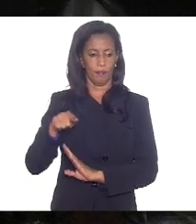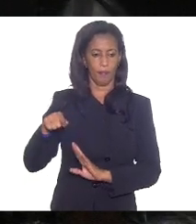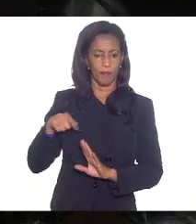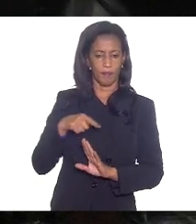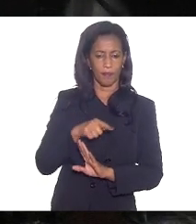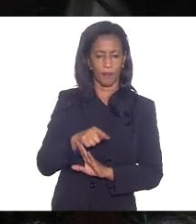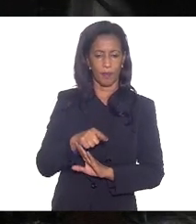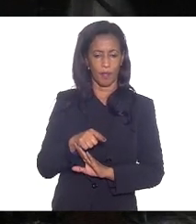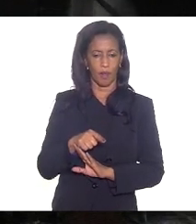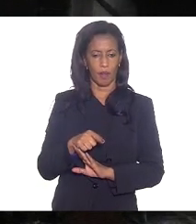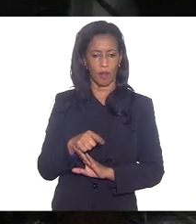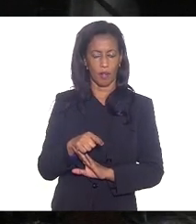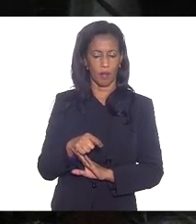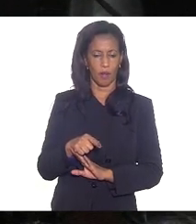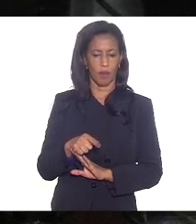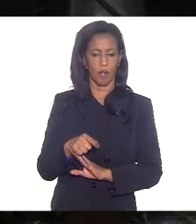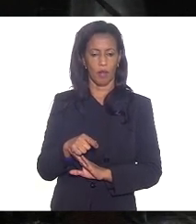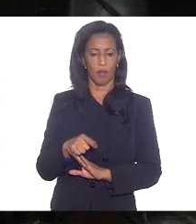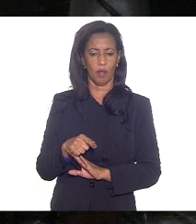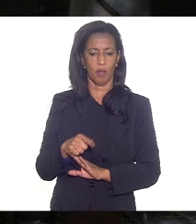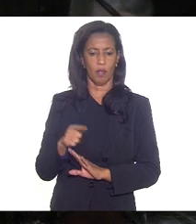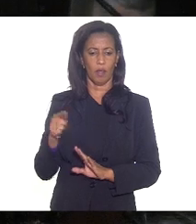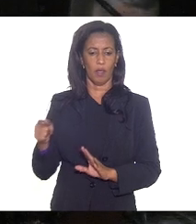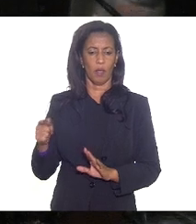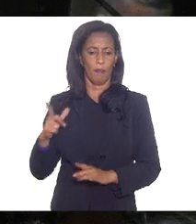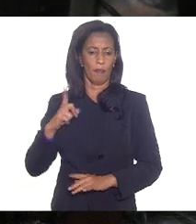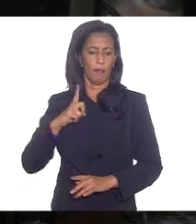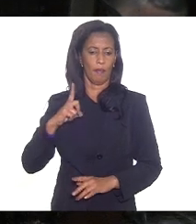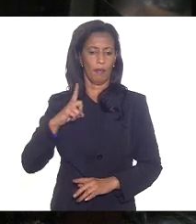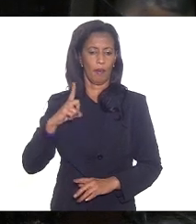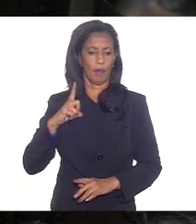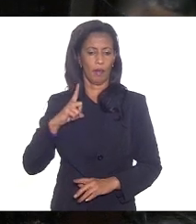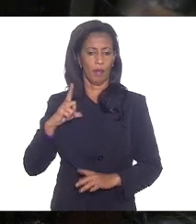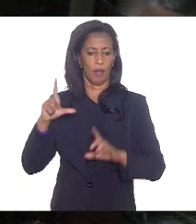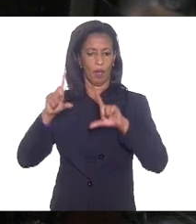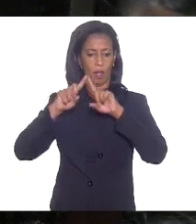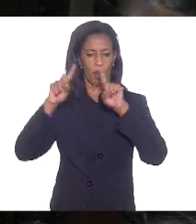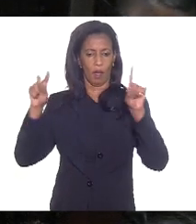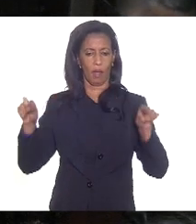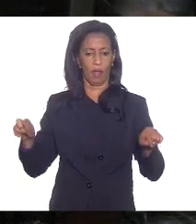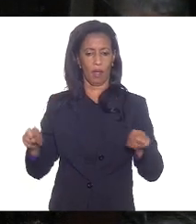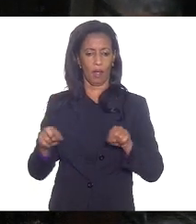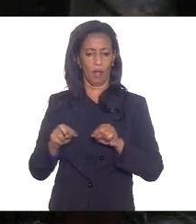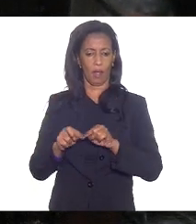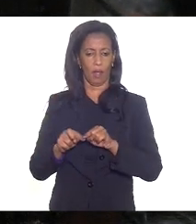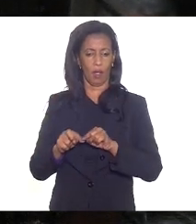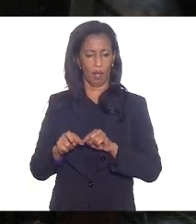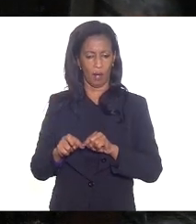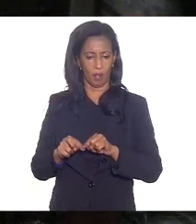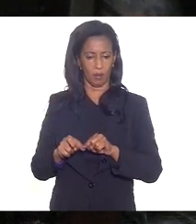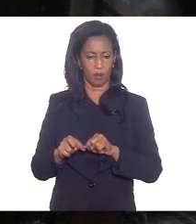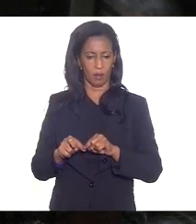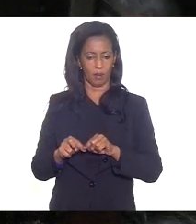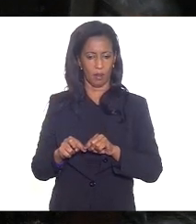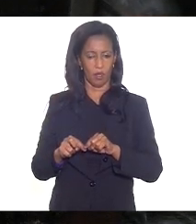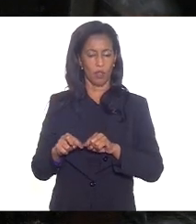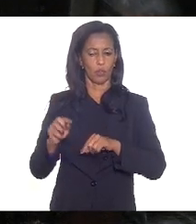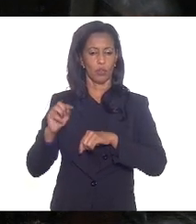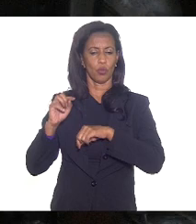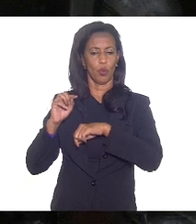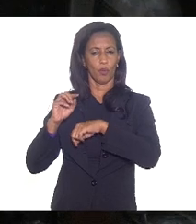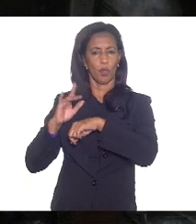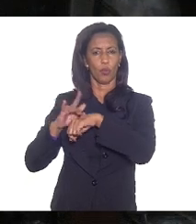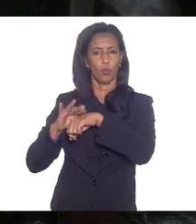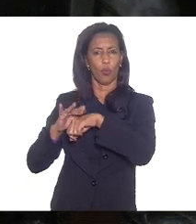hospitais da rede pública de pontos com solução antisséptica, cartazes com orientação sobre prevenção de infecções